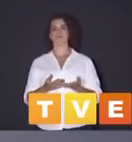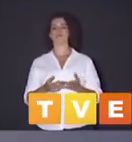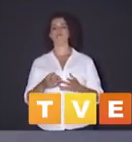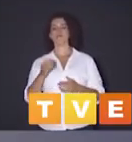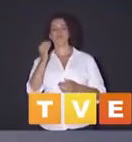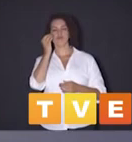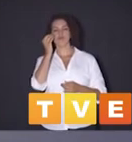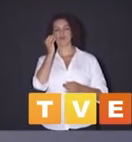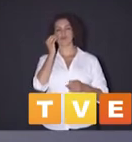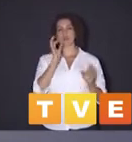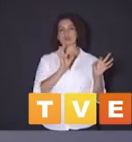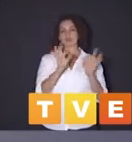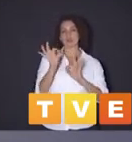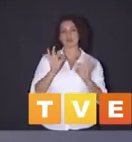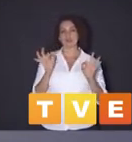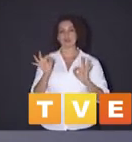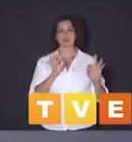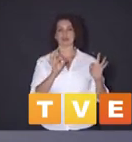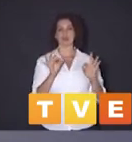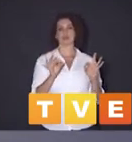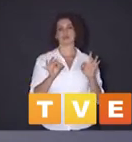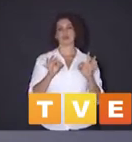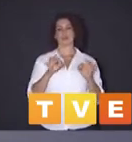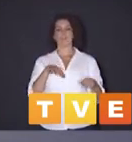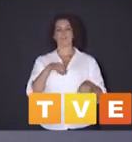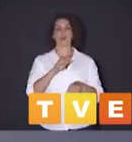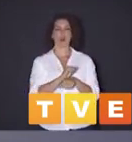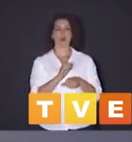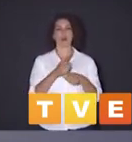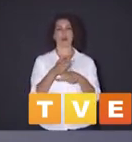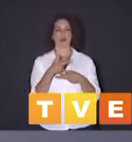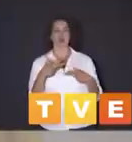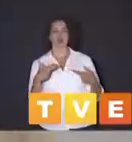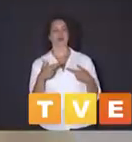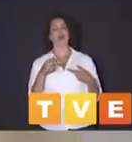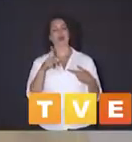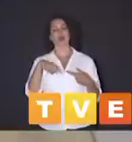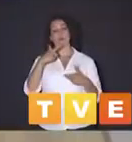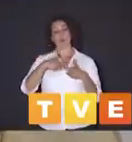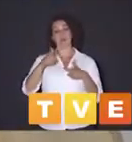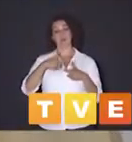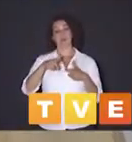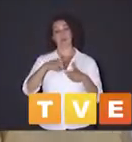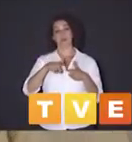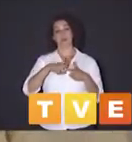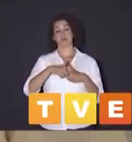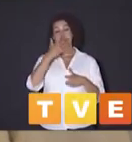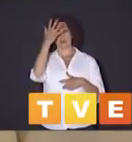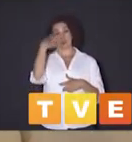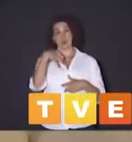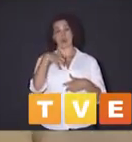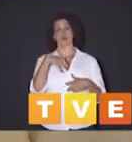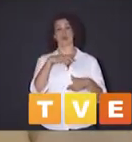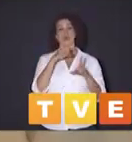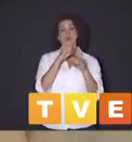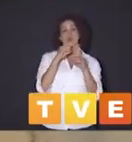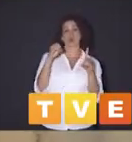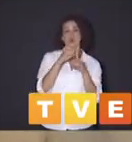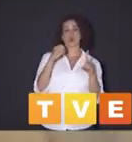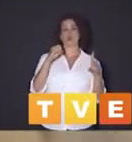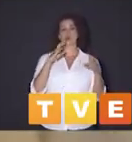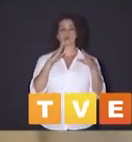pra fazer depressão e então esse é um problema crítico google facebook é um dos temas mais